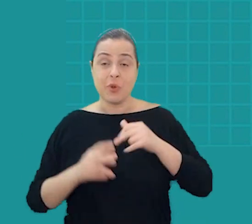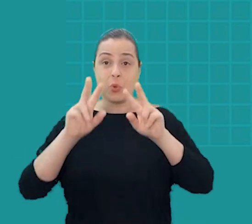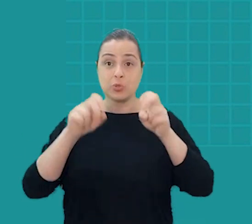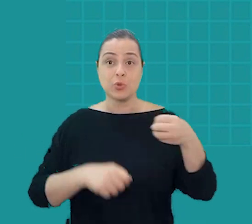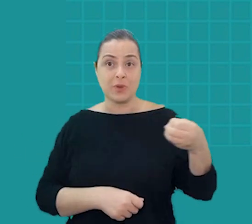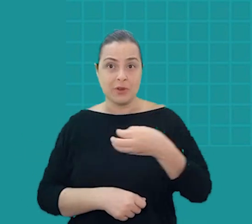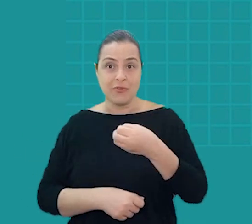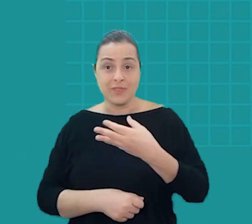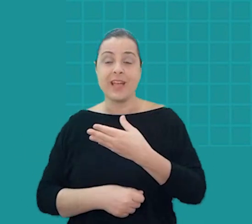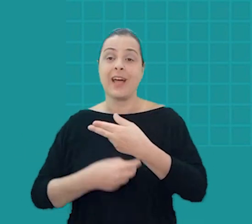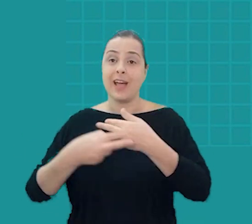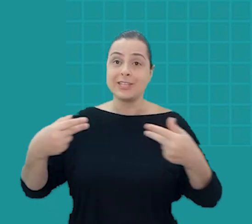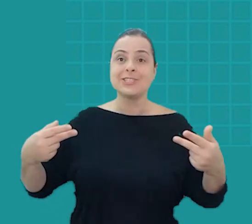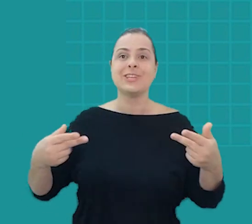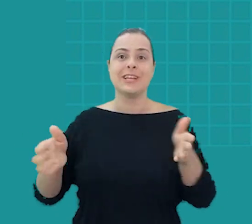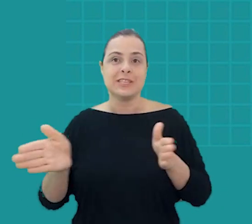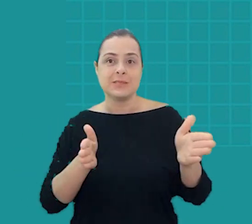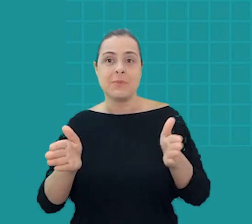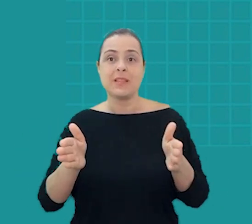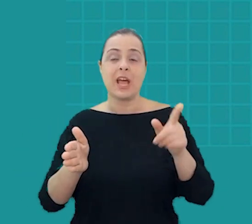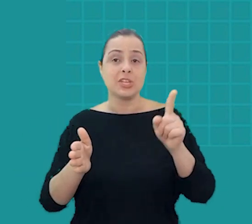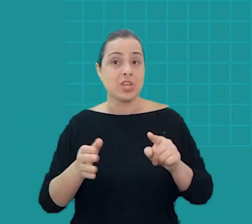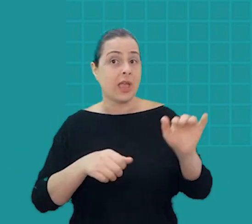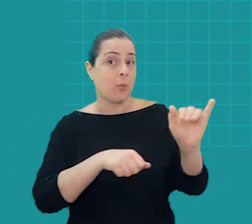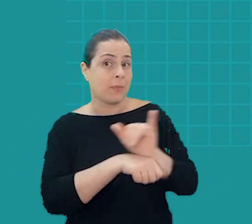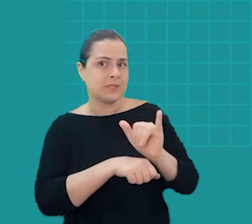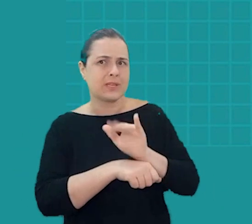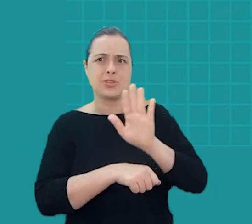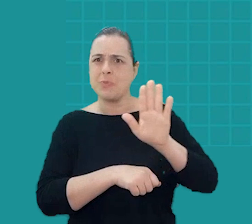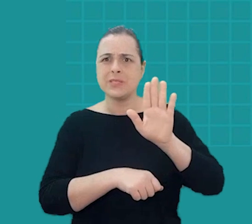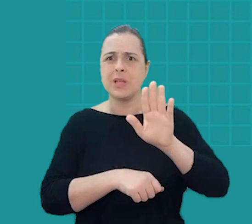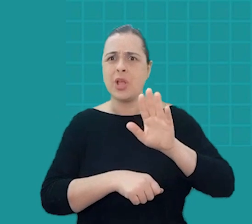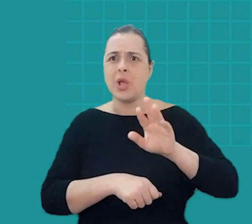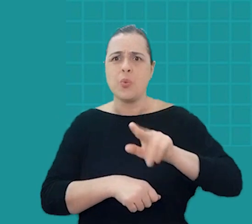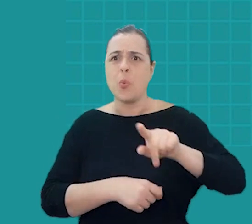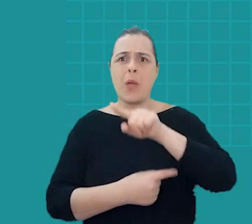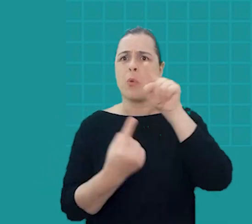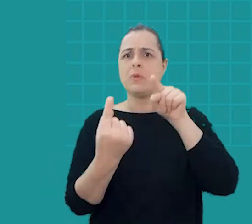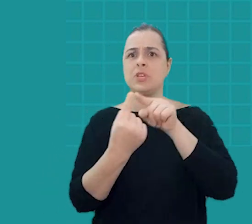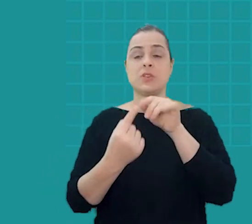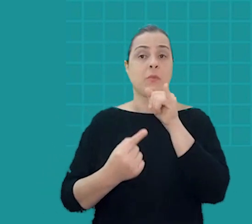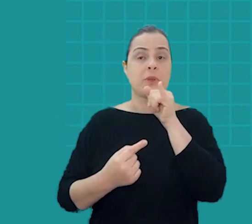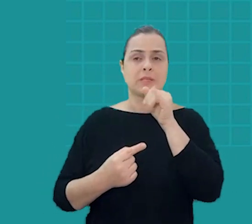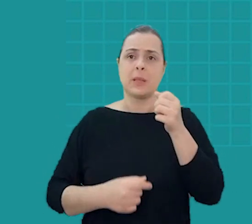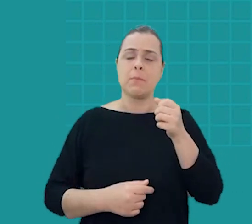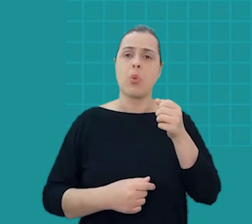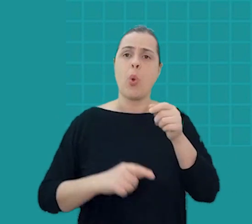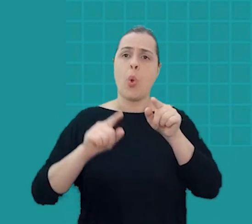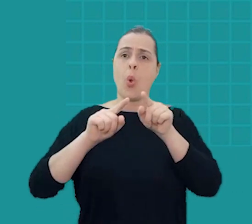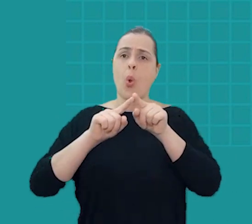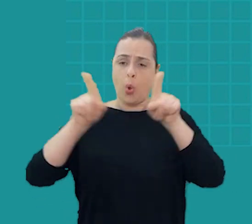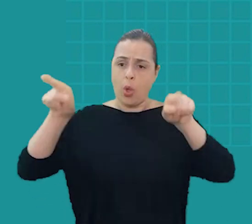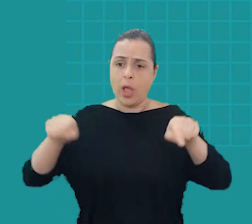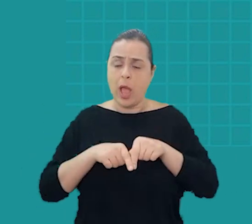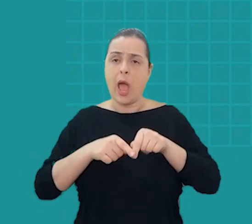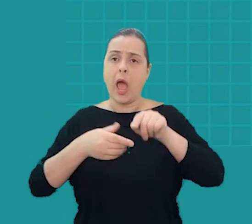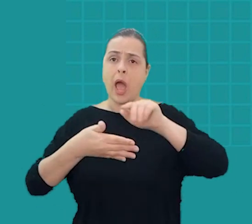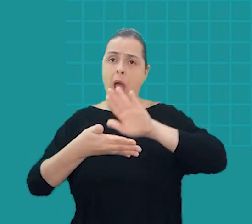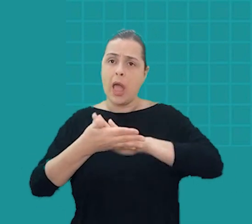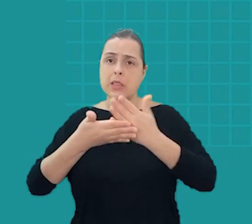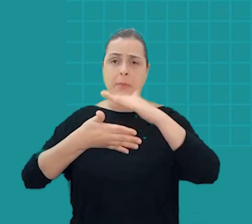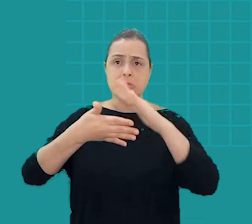Então, a acessibilidade é experiência de usuário. Você pode ver o seu celular na horizontal, na vertical, dar zoom,